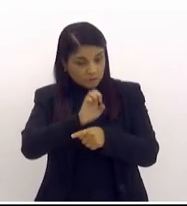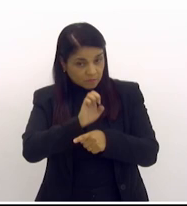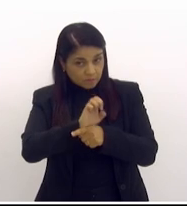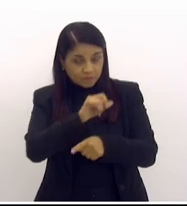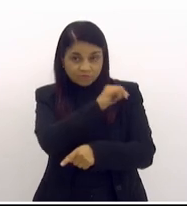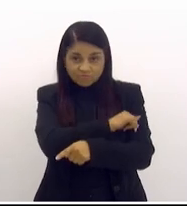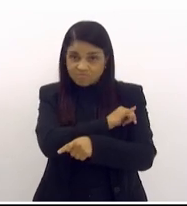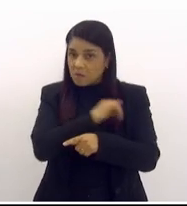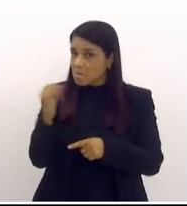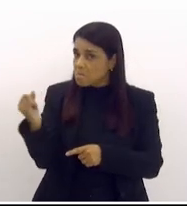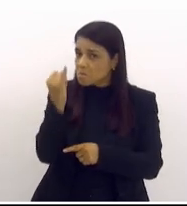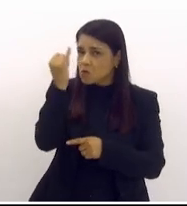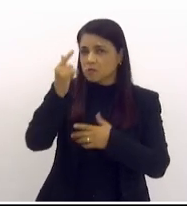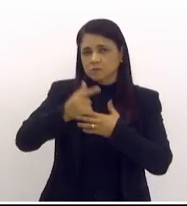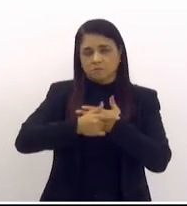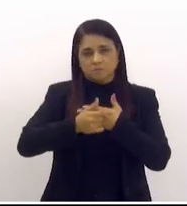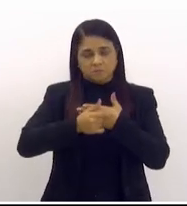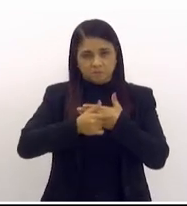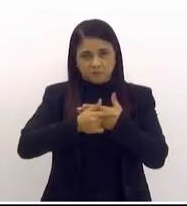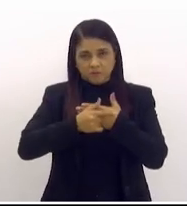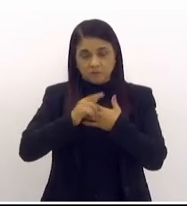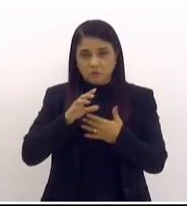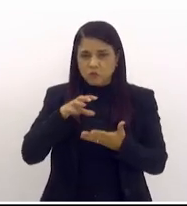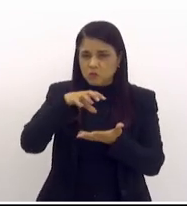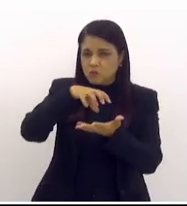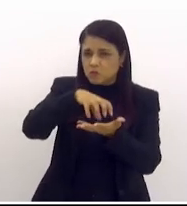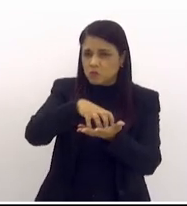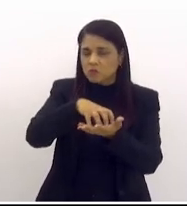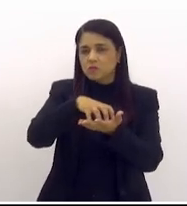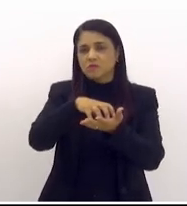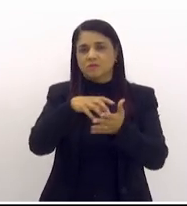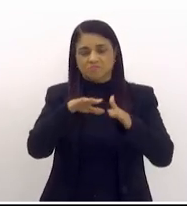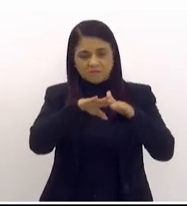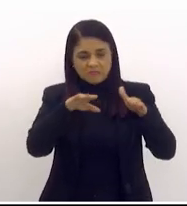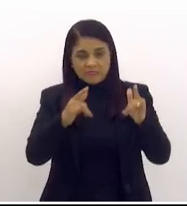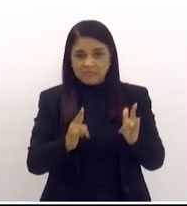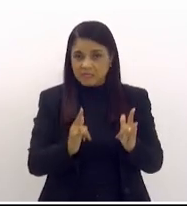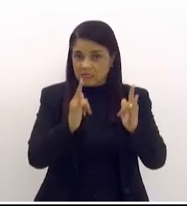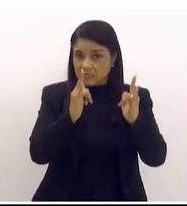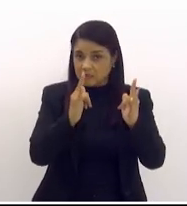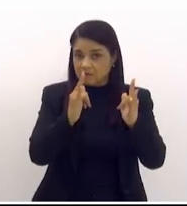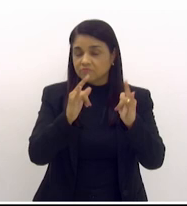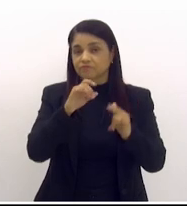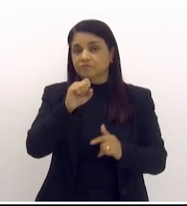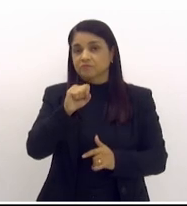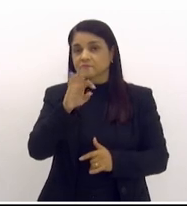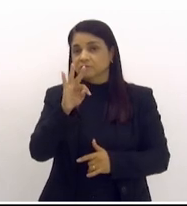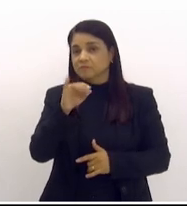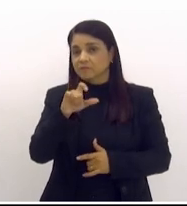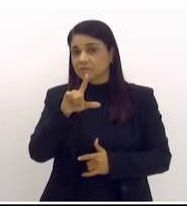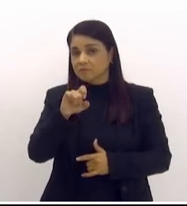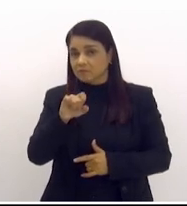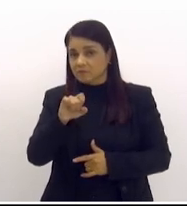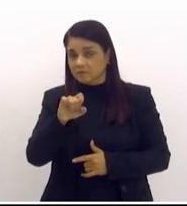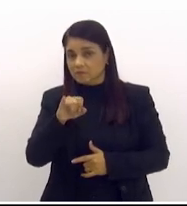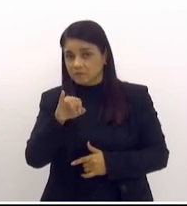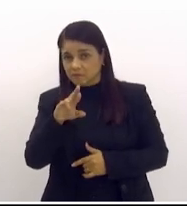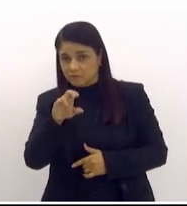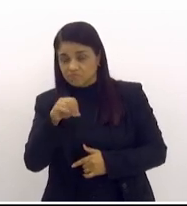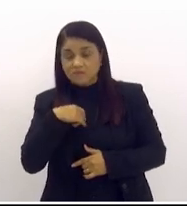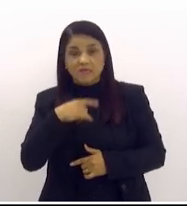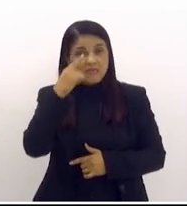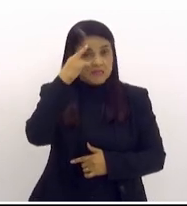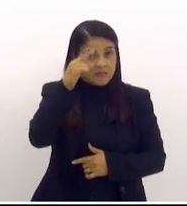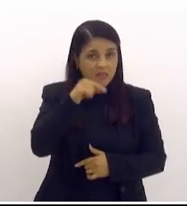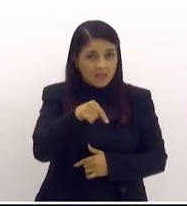importante nisso tá ele sempre concentrou eh grandes estaleiros principais estaleiros eh do país né E aí para vocês terem ideia